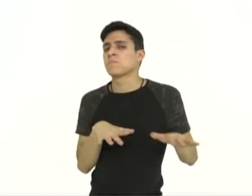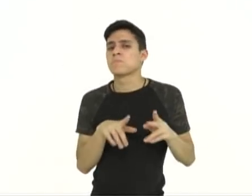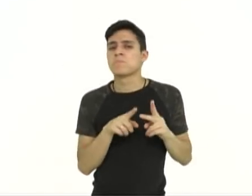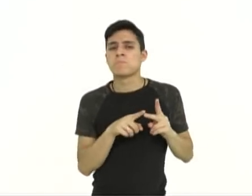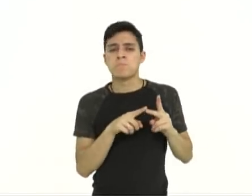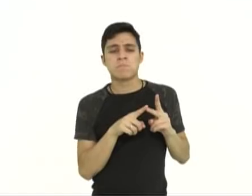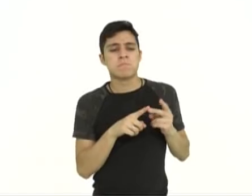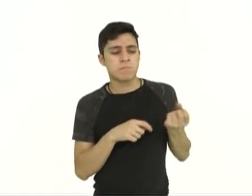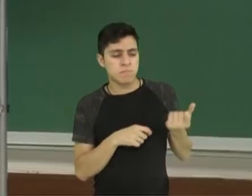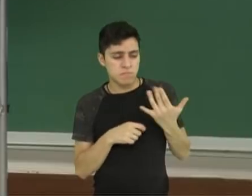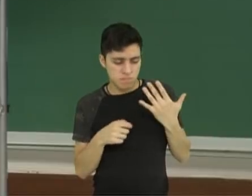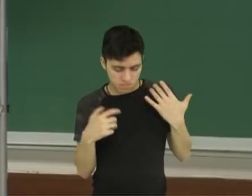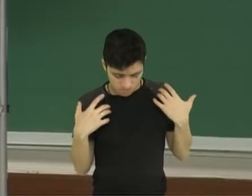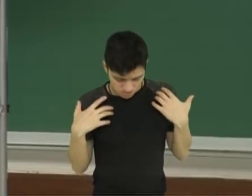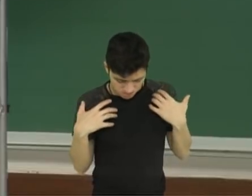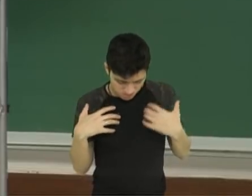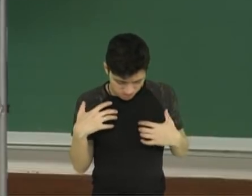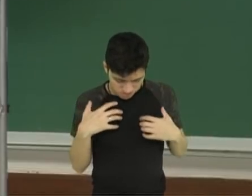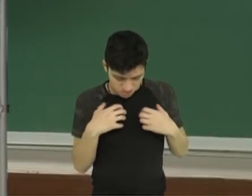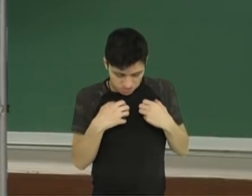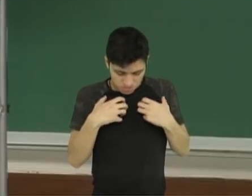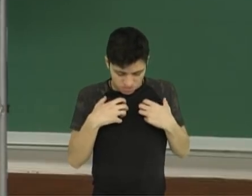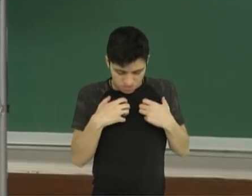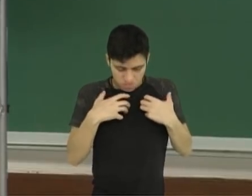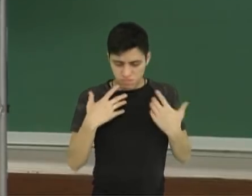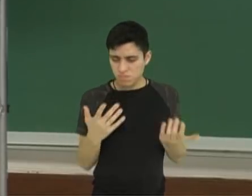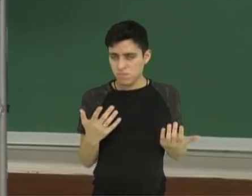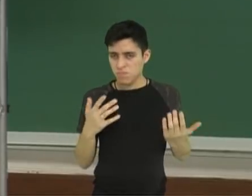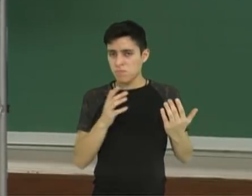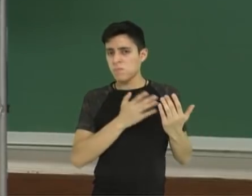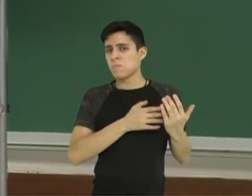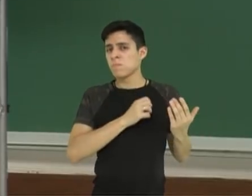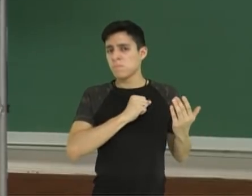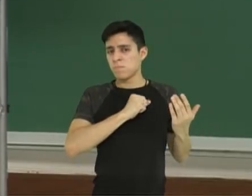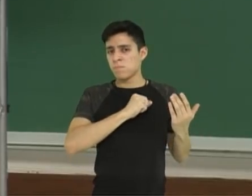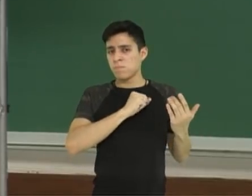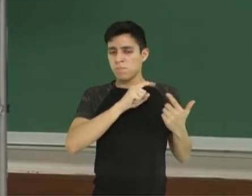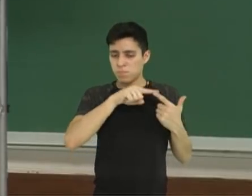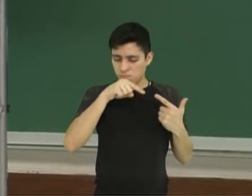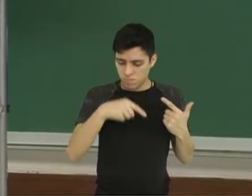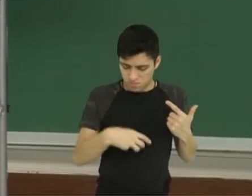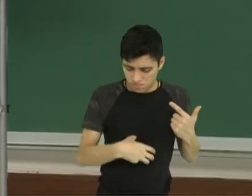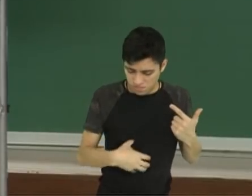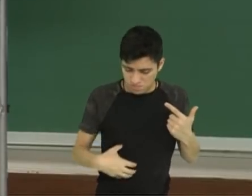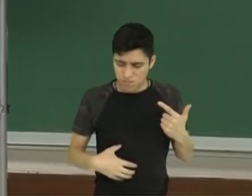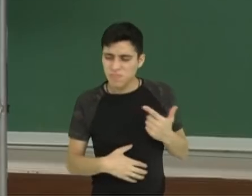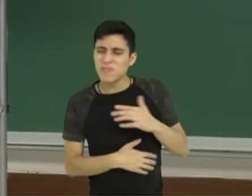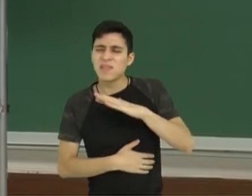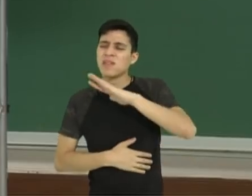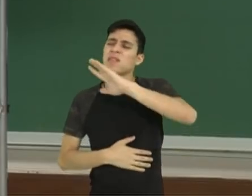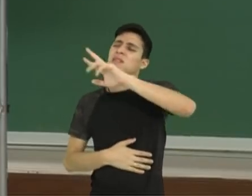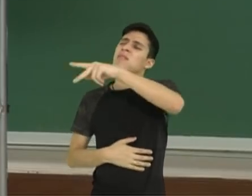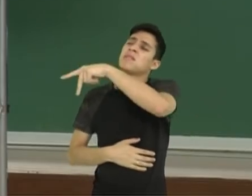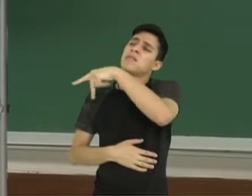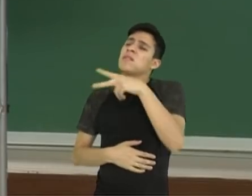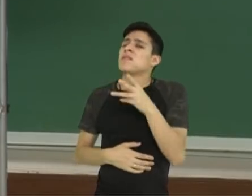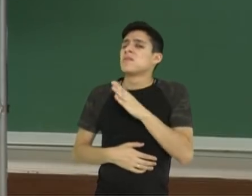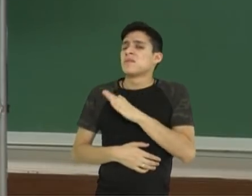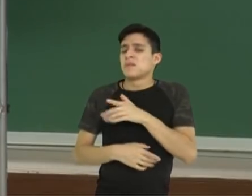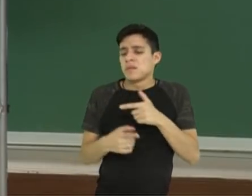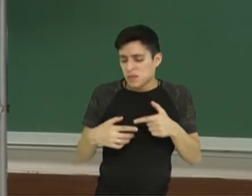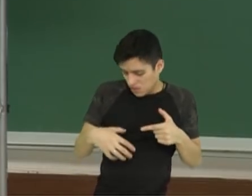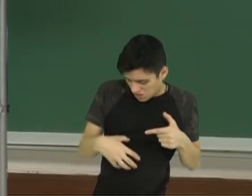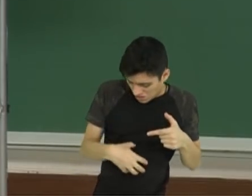contração de alguns órgãos, coração, estômago, intestino. Mas Fabiano, coração,